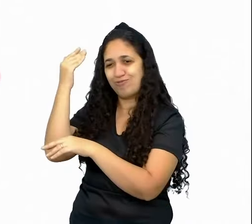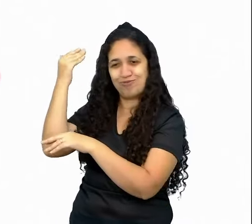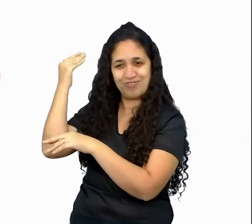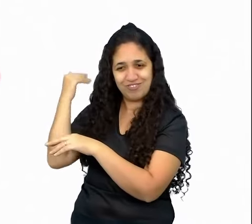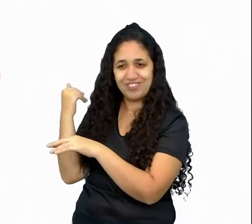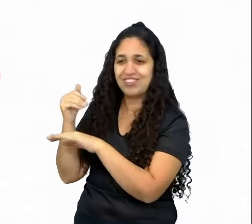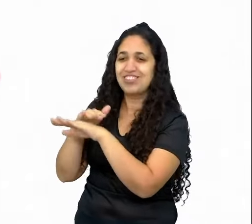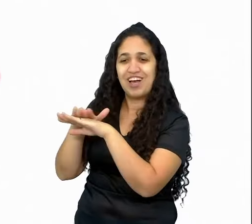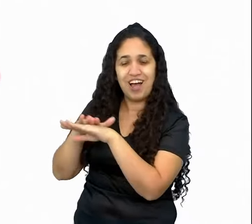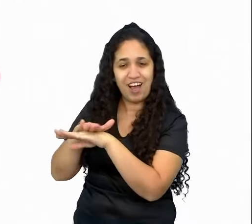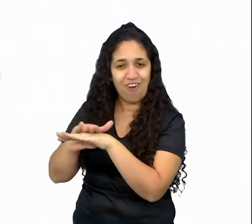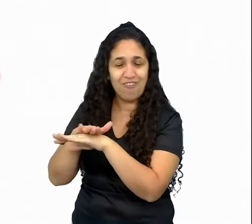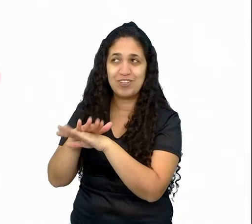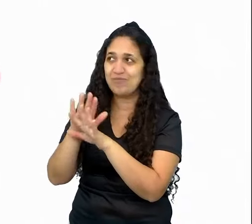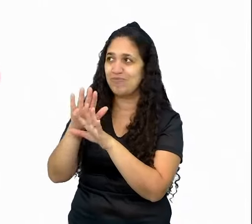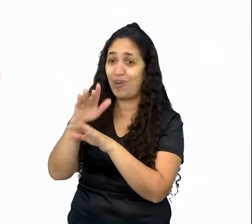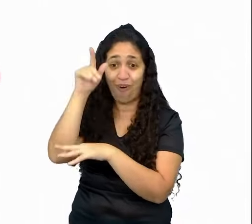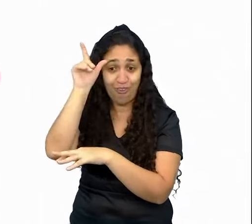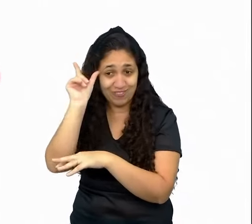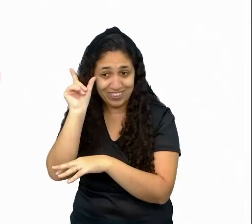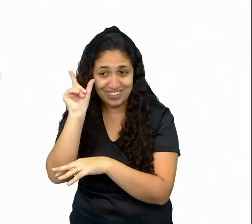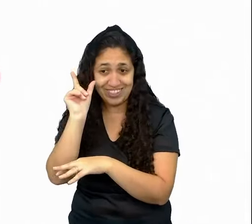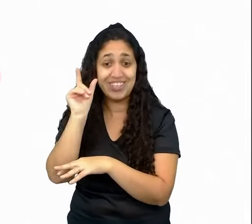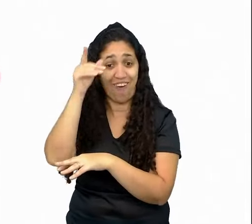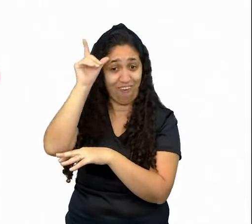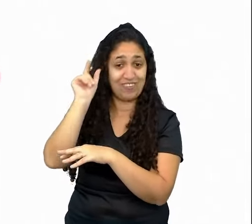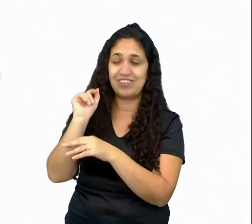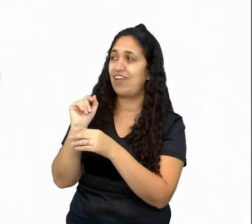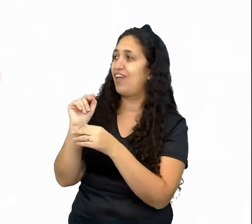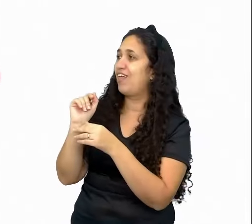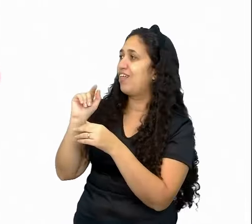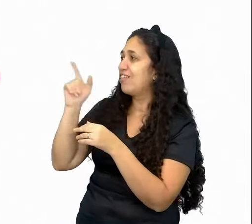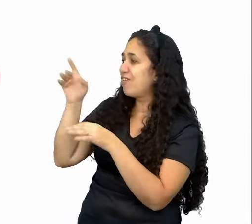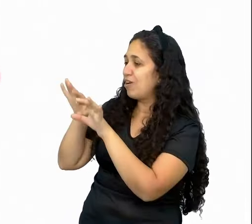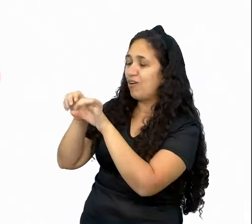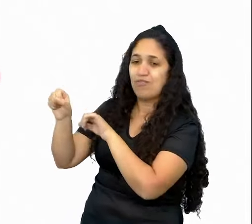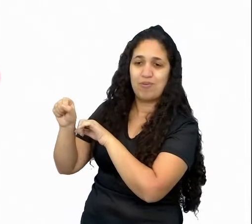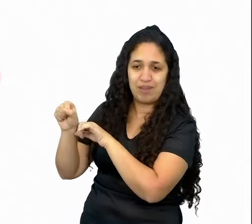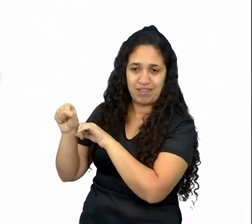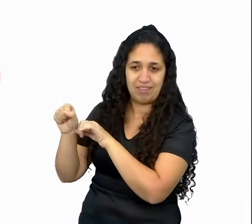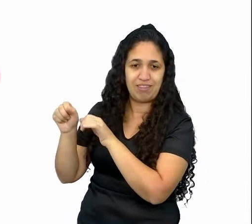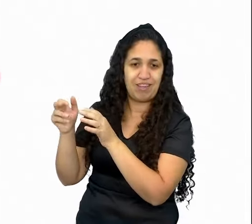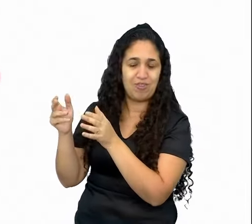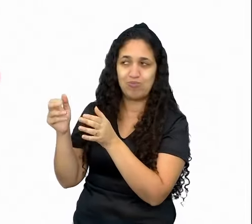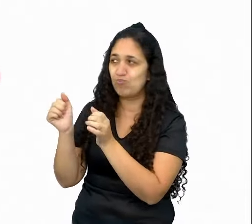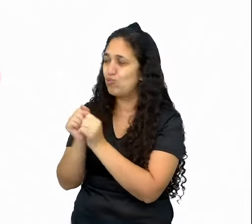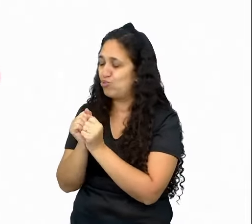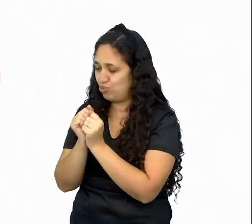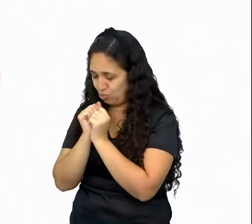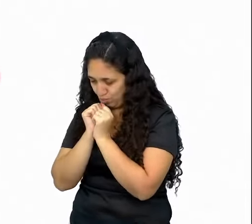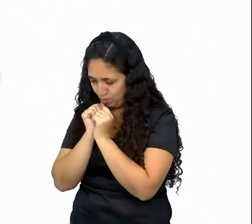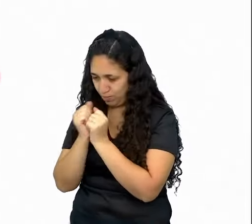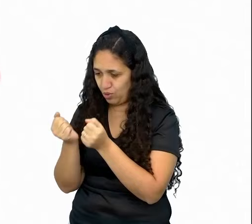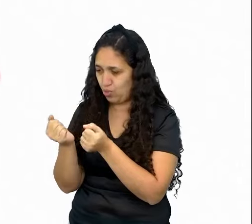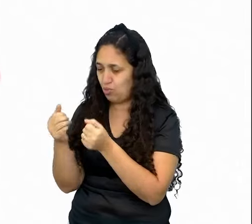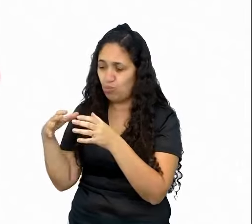dias, ontem à noite, numa formação que a gente estava com o pessoal, né, do grupo nosso de